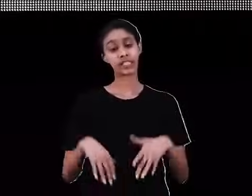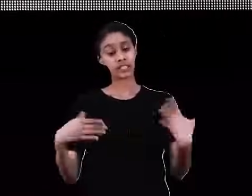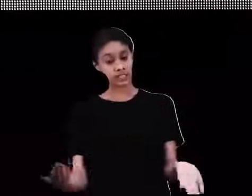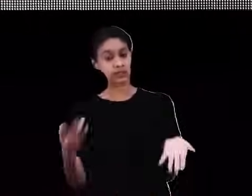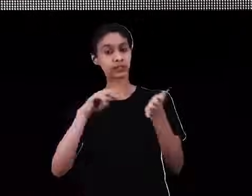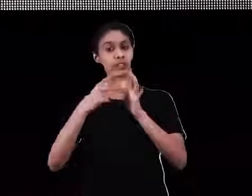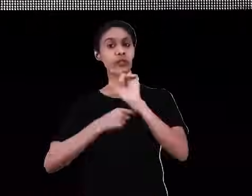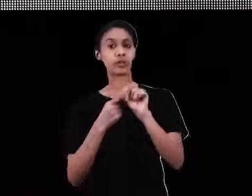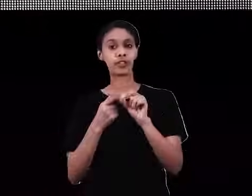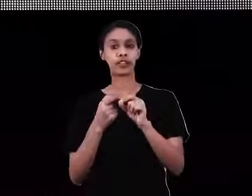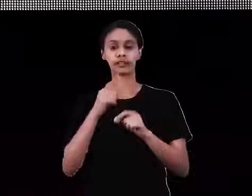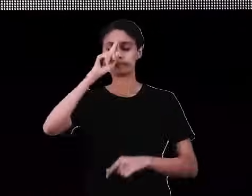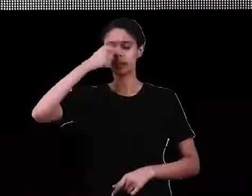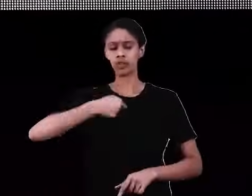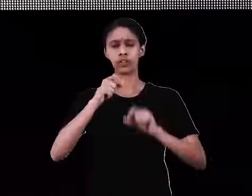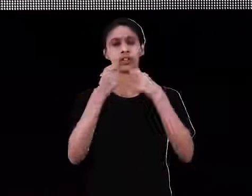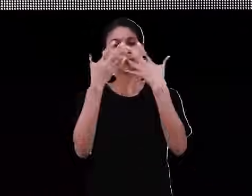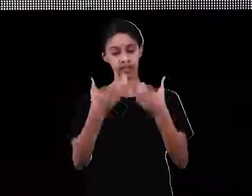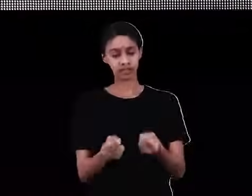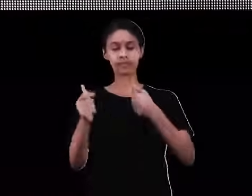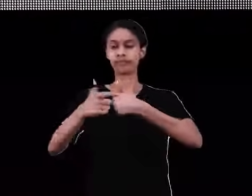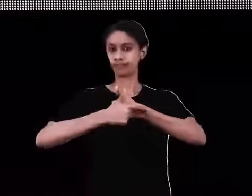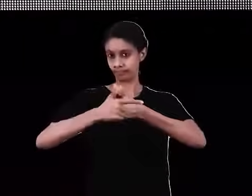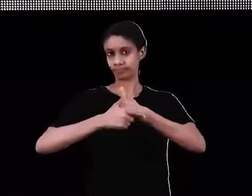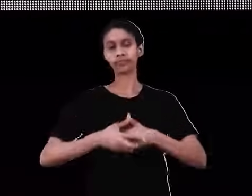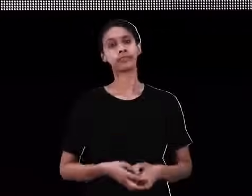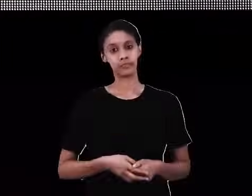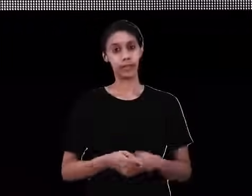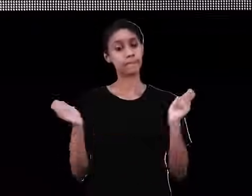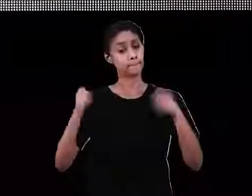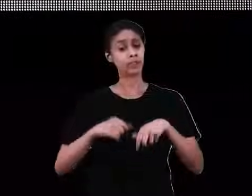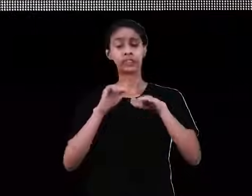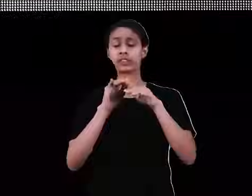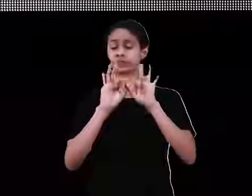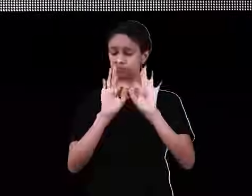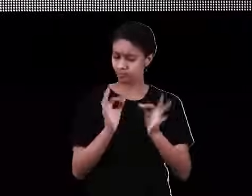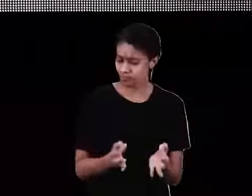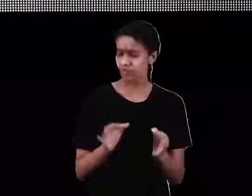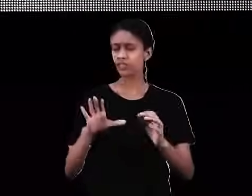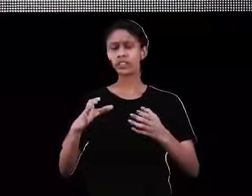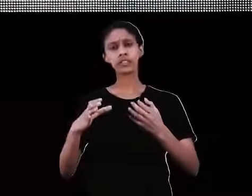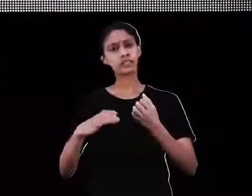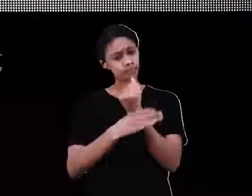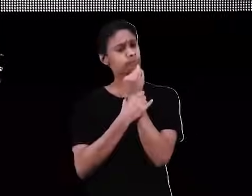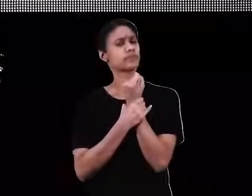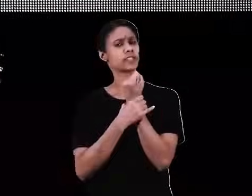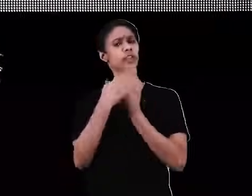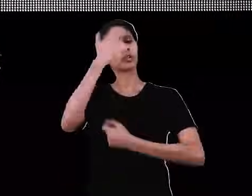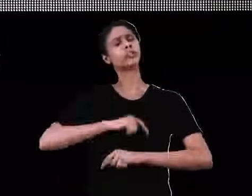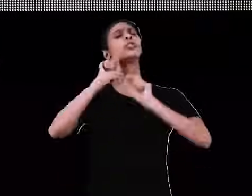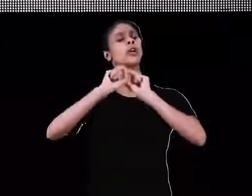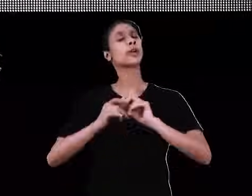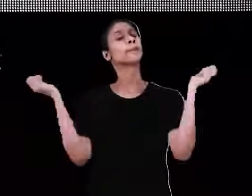Então, governar a si mesmo é assumir o seu papel. Você pode ser humilde e ser seguro de quem você é. Pode